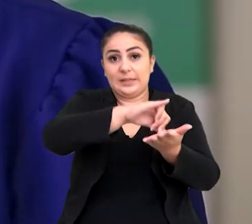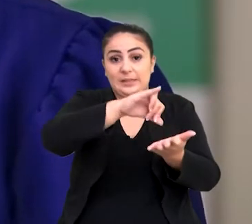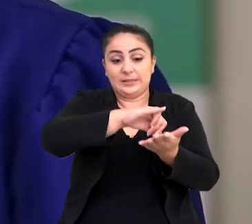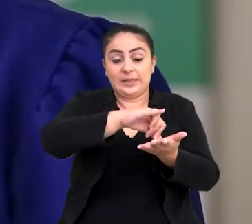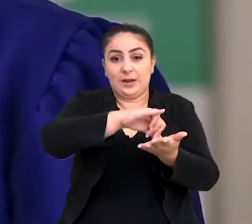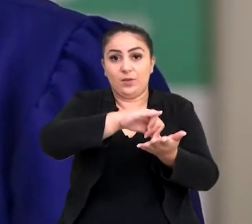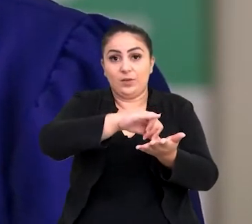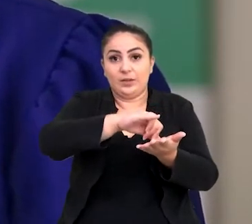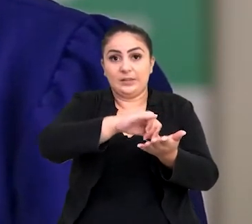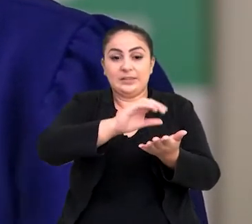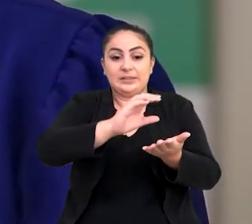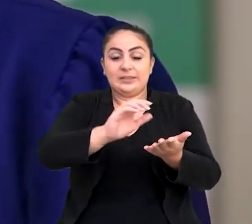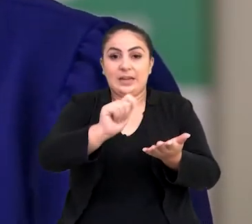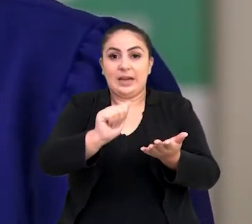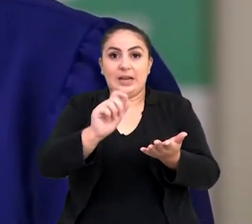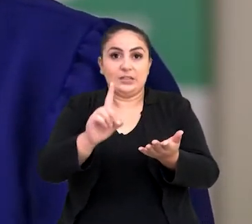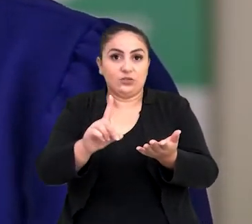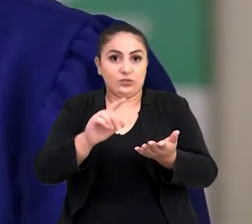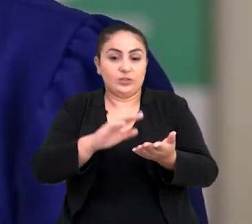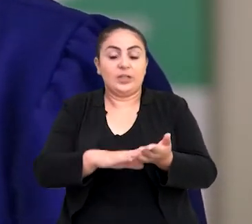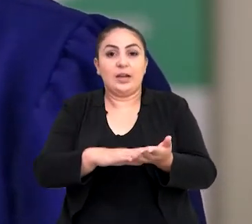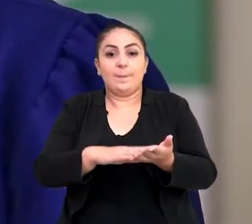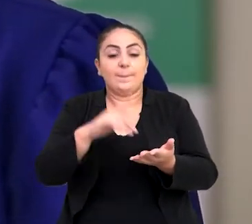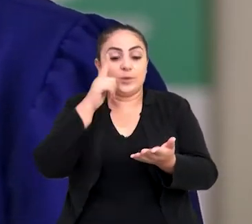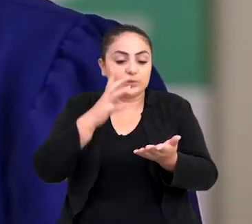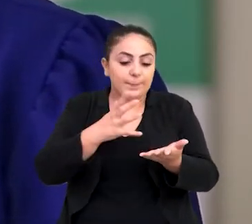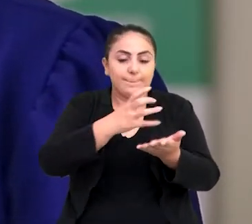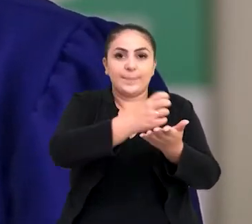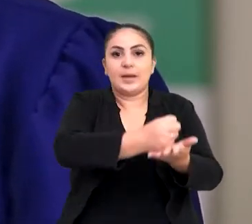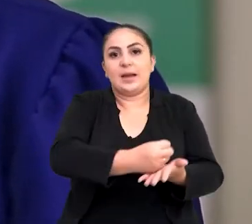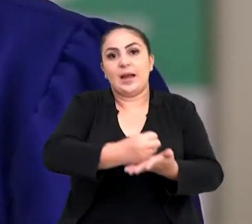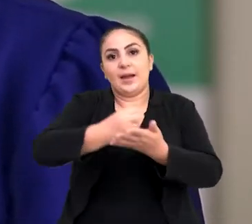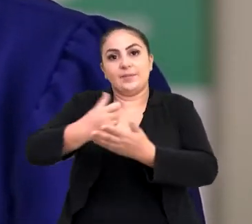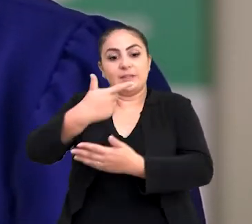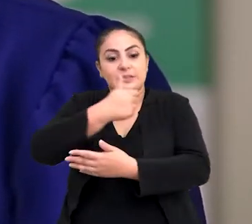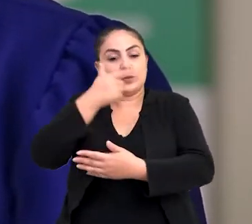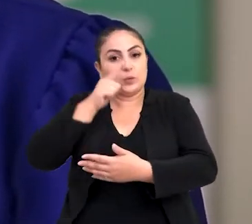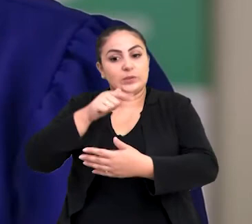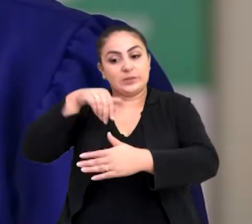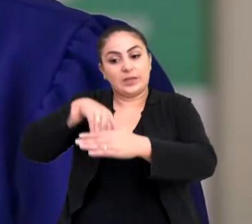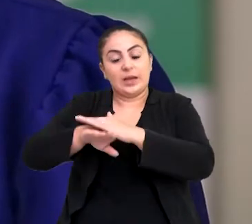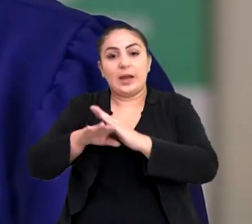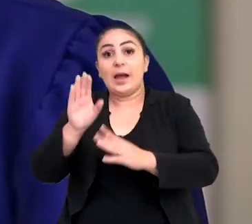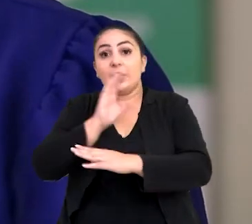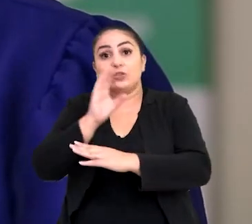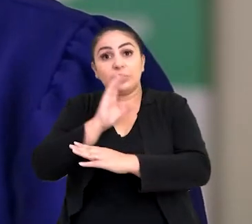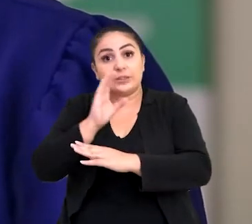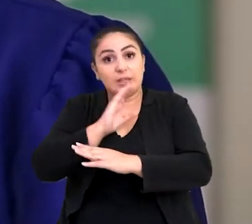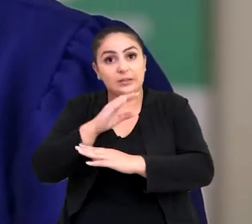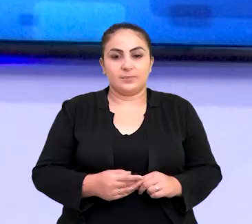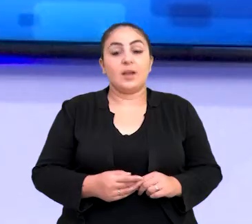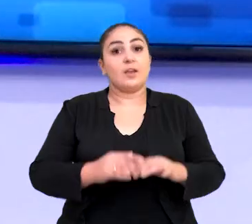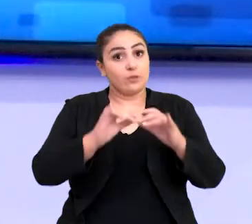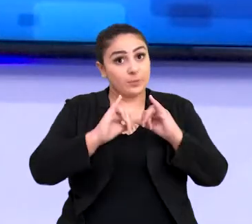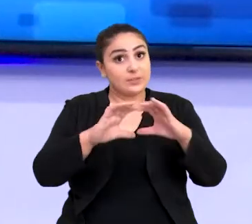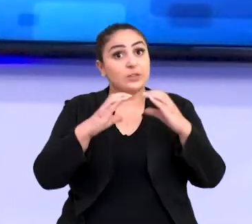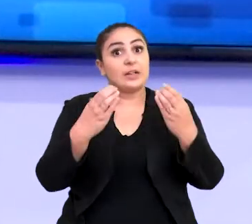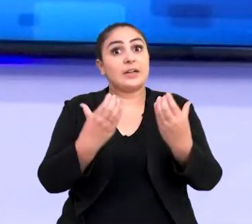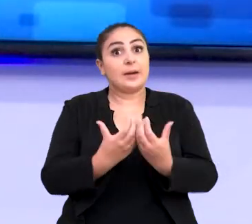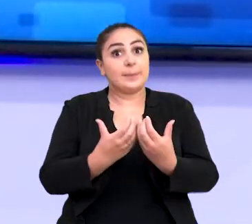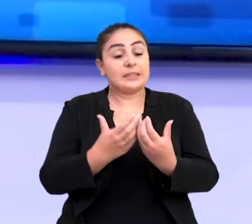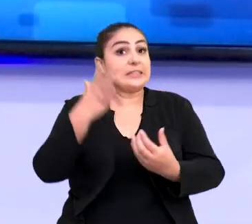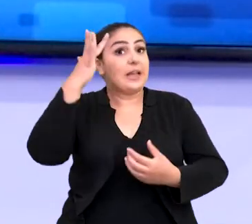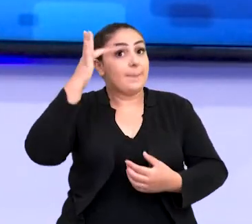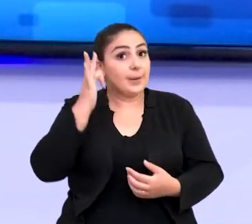nível central, no SEAD, buscar as vacinas para agilidade. No Jornal